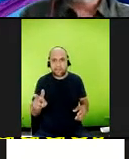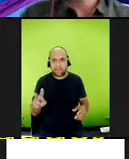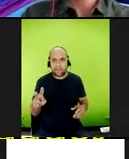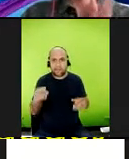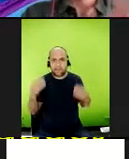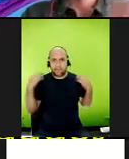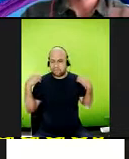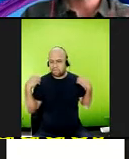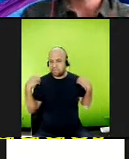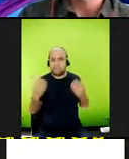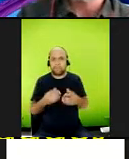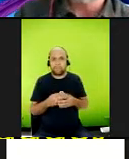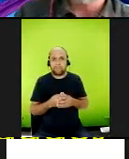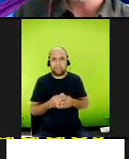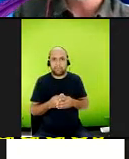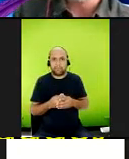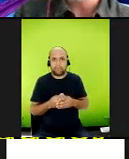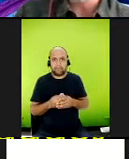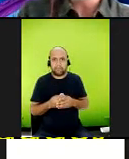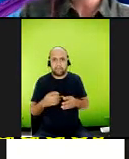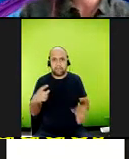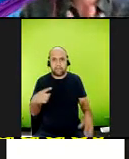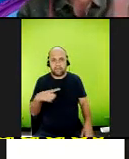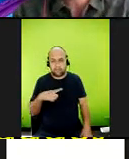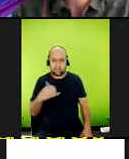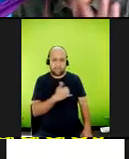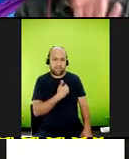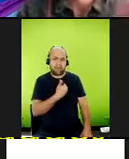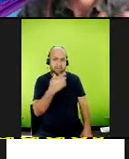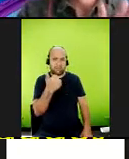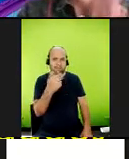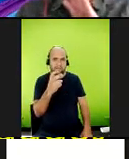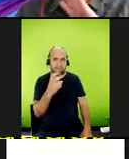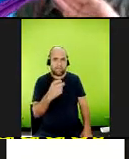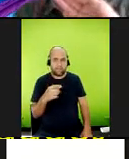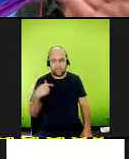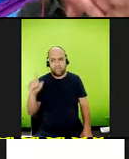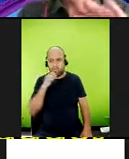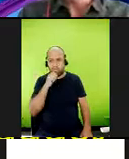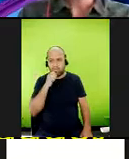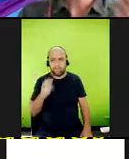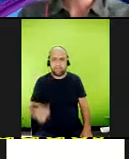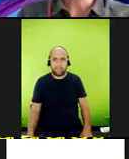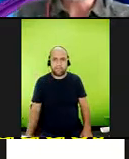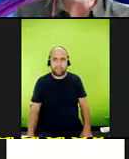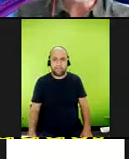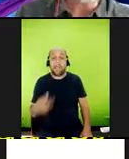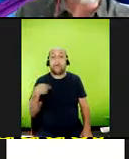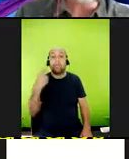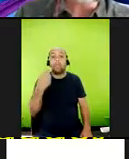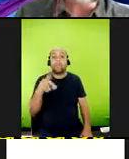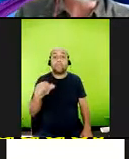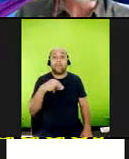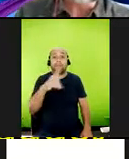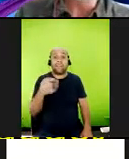não não eu tenho 15 anos eu tenho 13 anos Não hoje eu não vou não é esse não é esse questionava